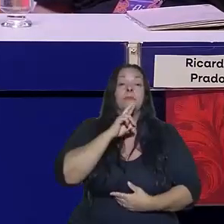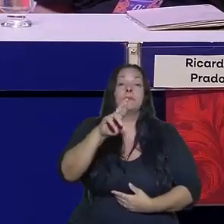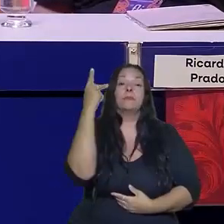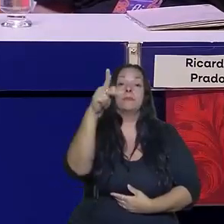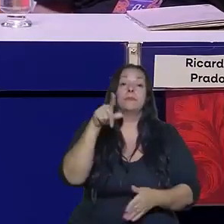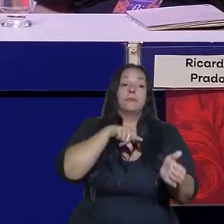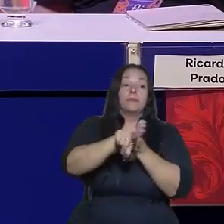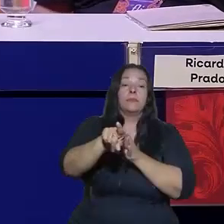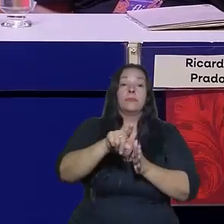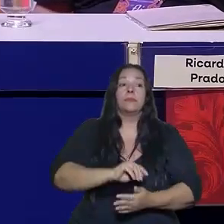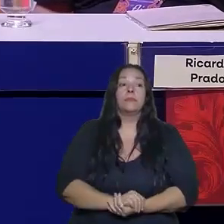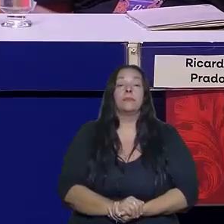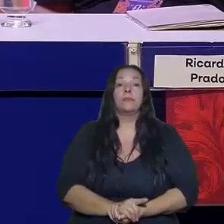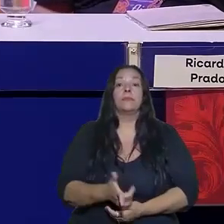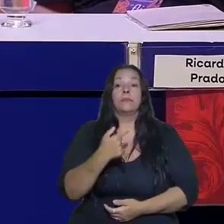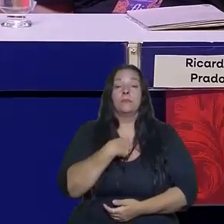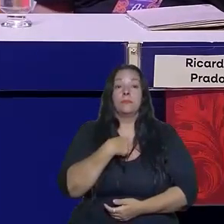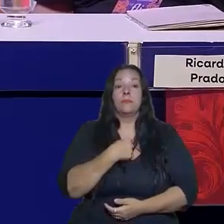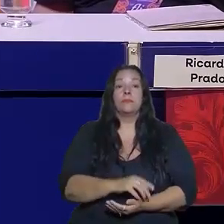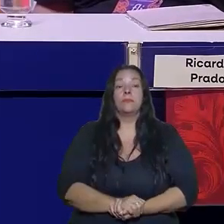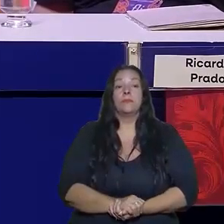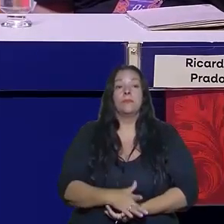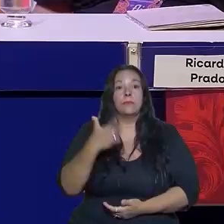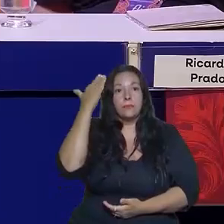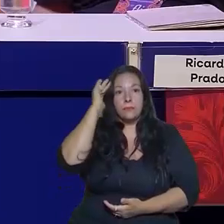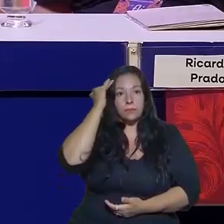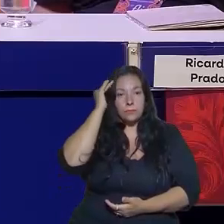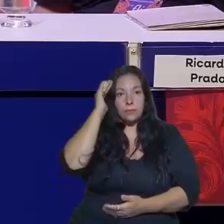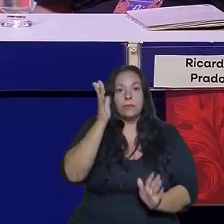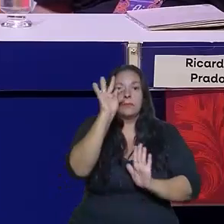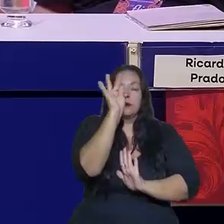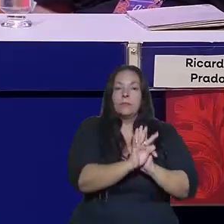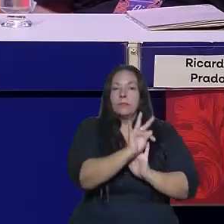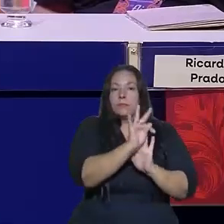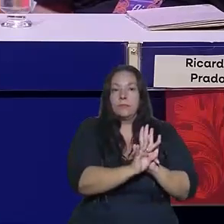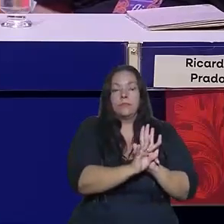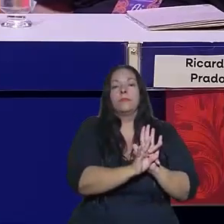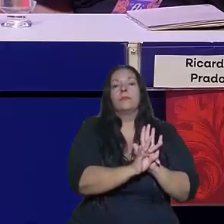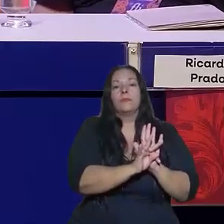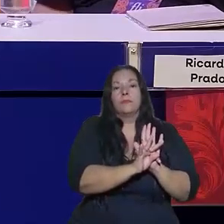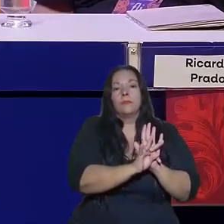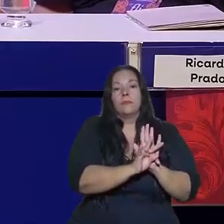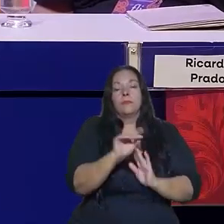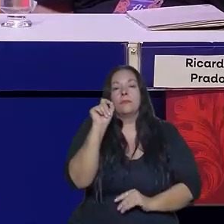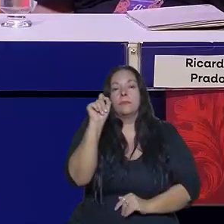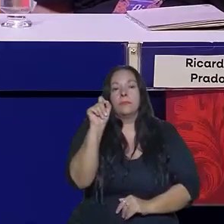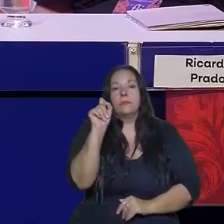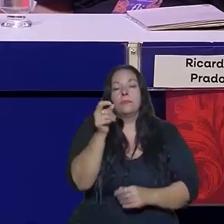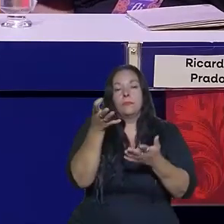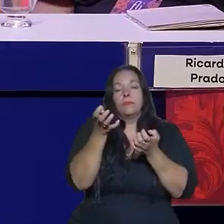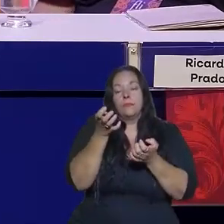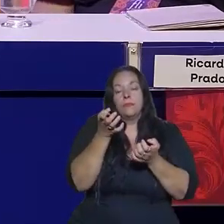sua pergunta, é também que eu entendo que o texto pede o que ele quer ser,